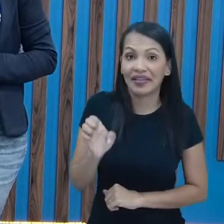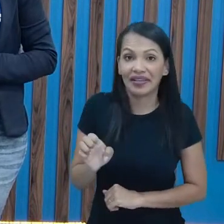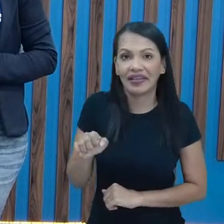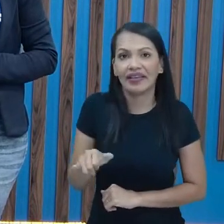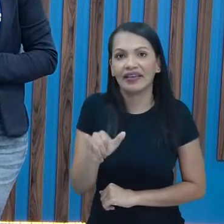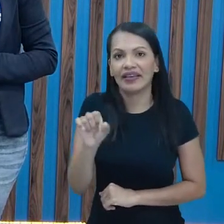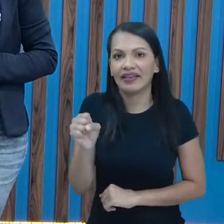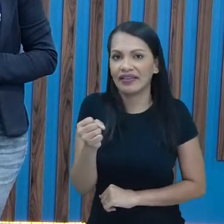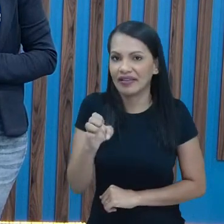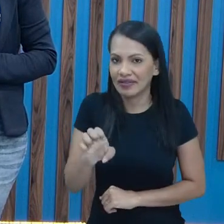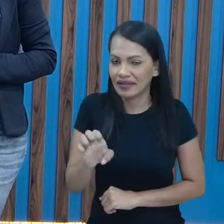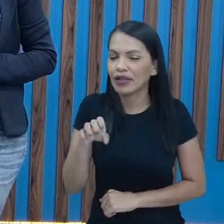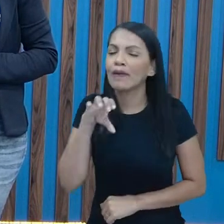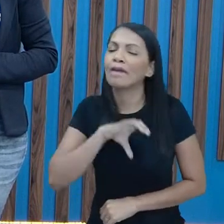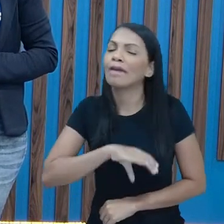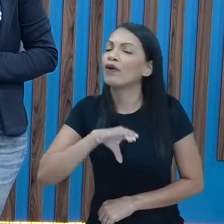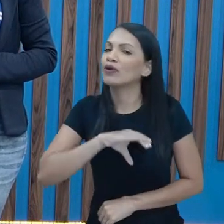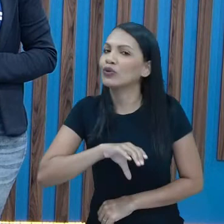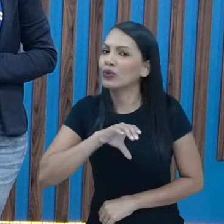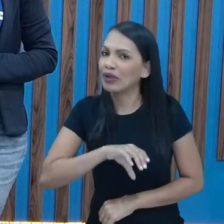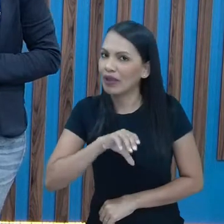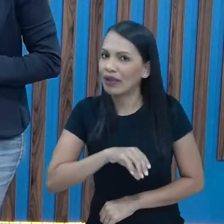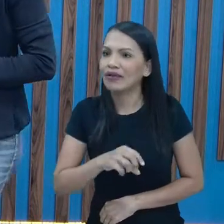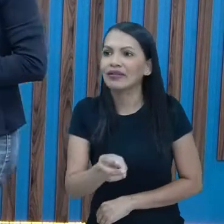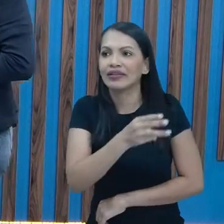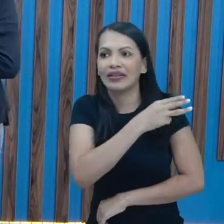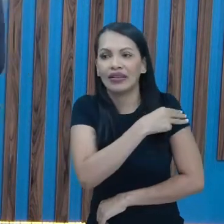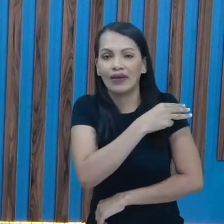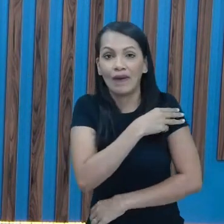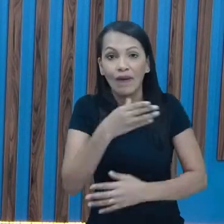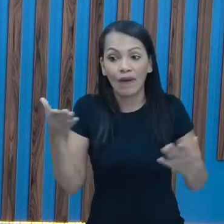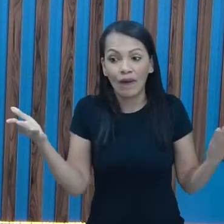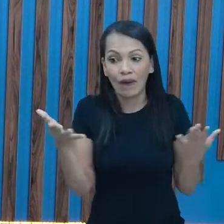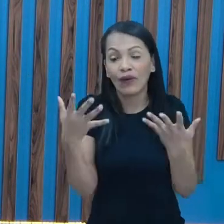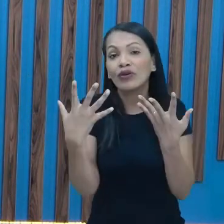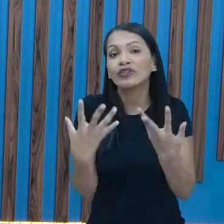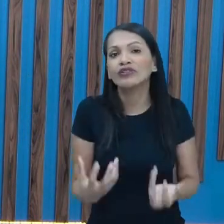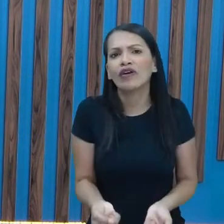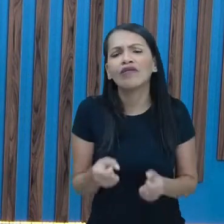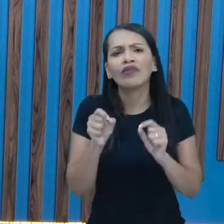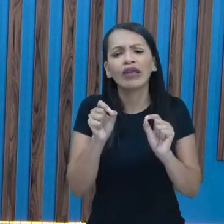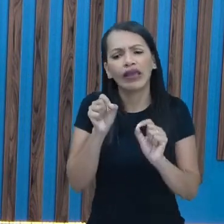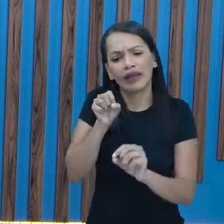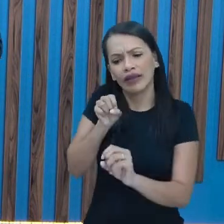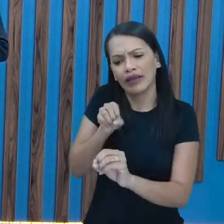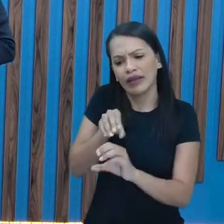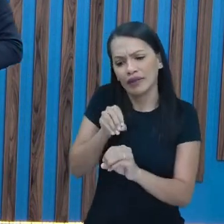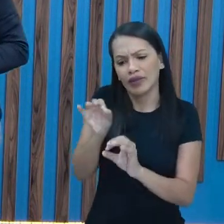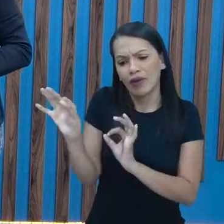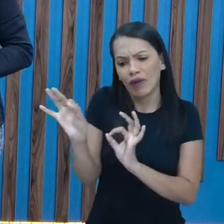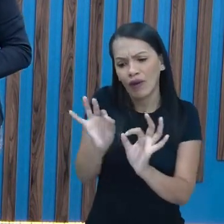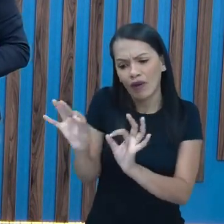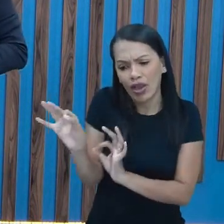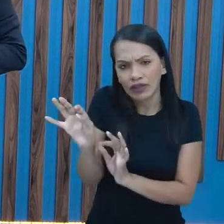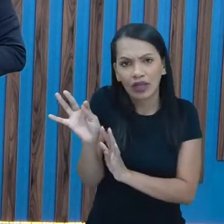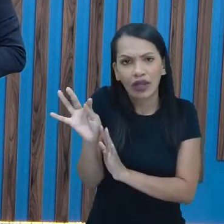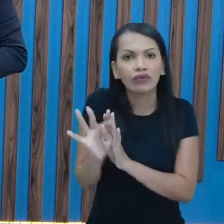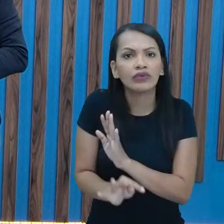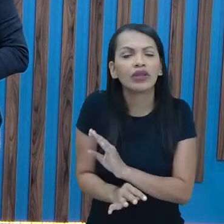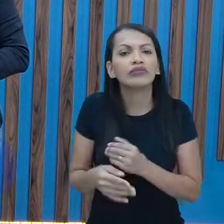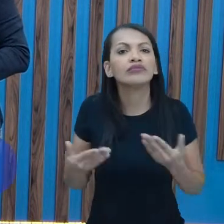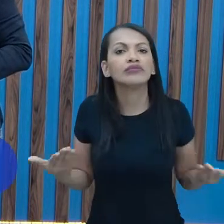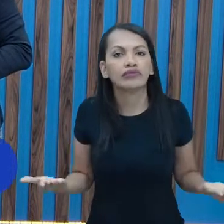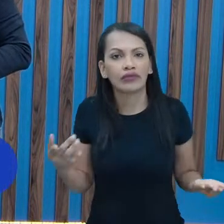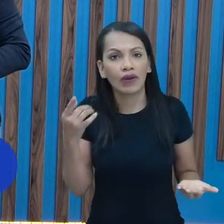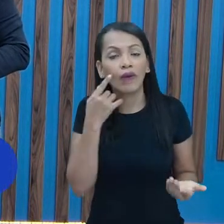Português dos terceiros anos. Hoje iremos falar sobre instrução de montagem. Do que se trata